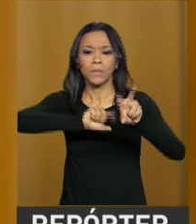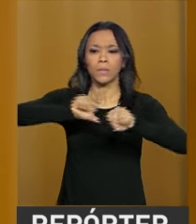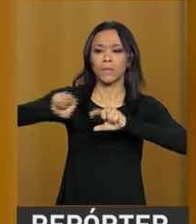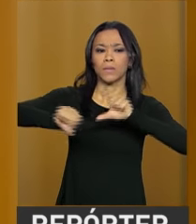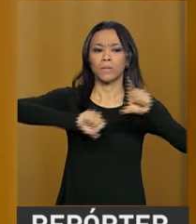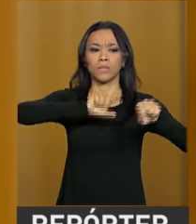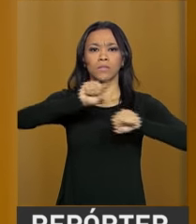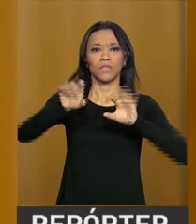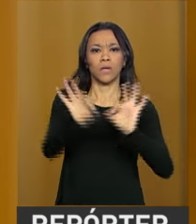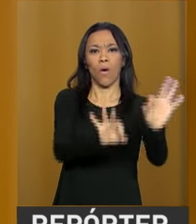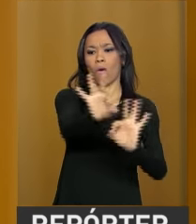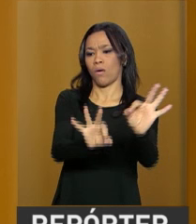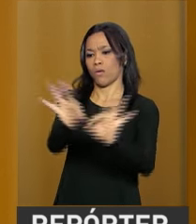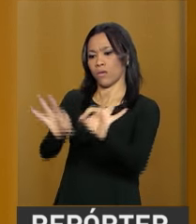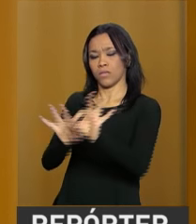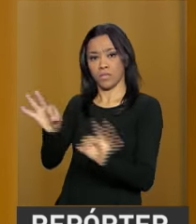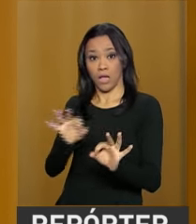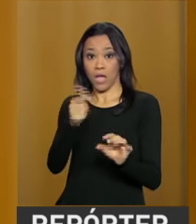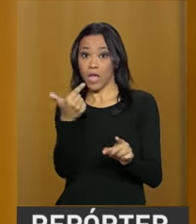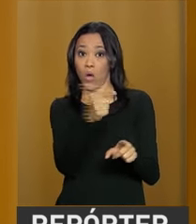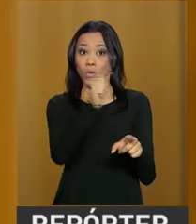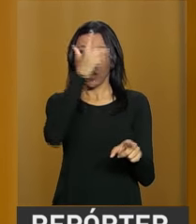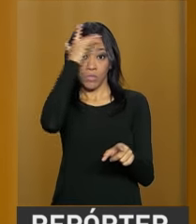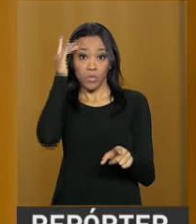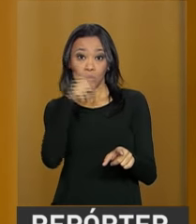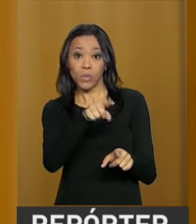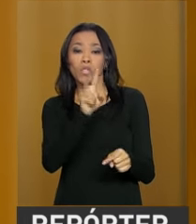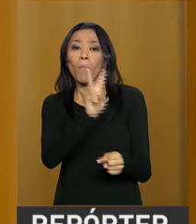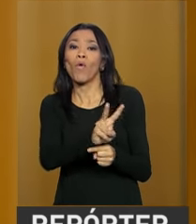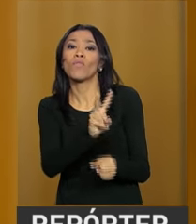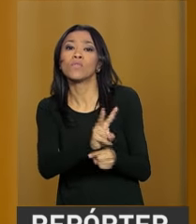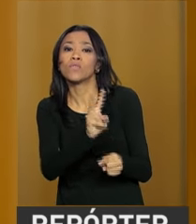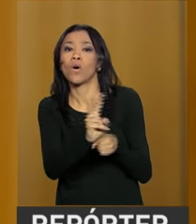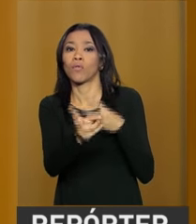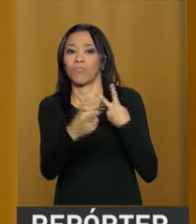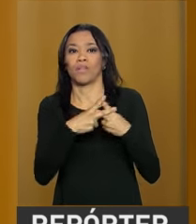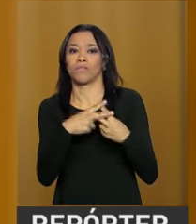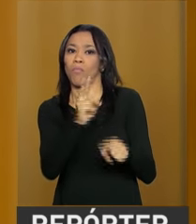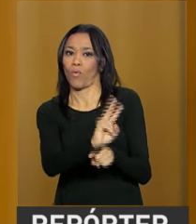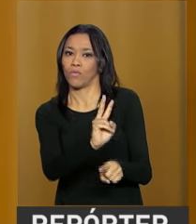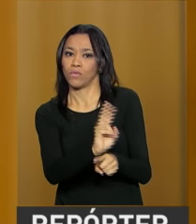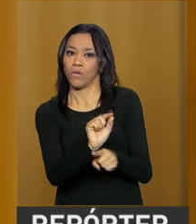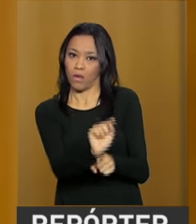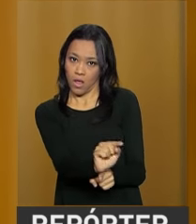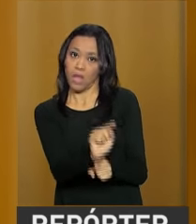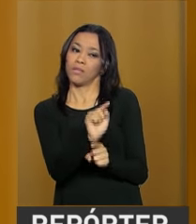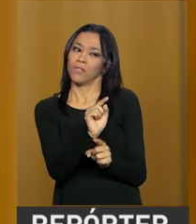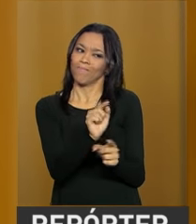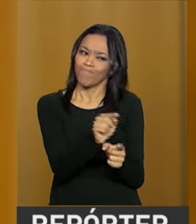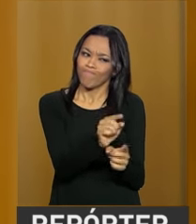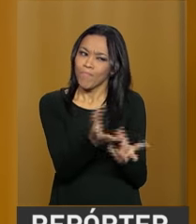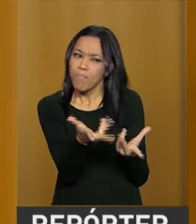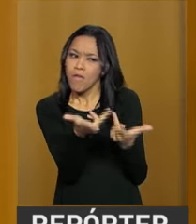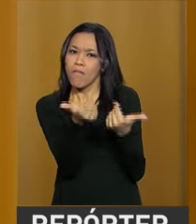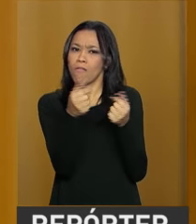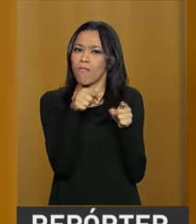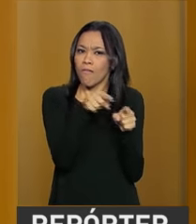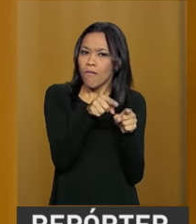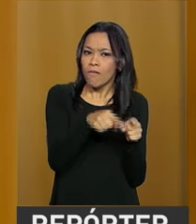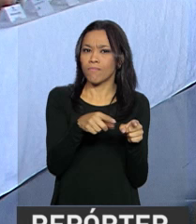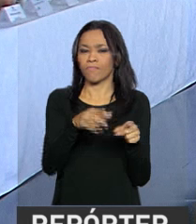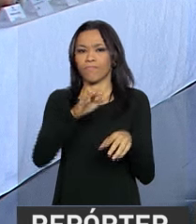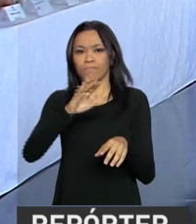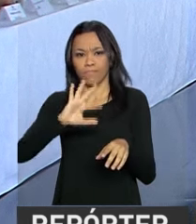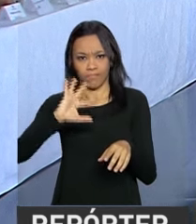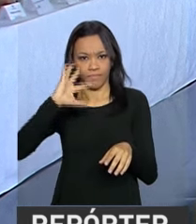legal a saída daqueles que estão provisoriamente presos nós podemos investir melhor mais